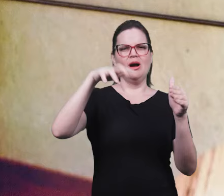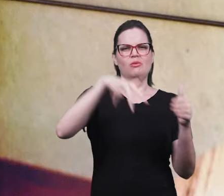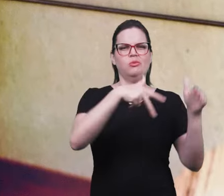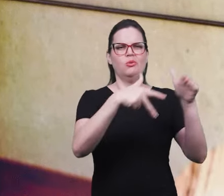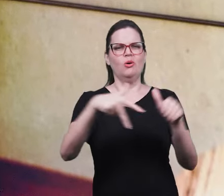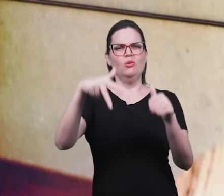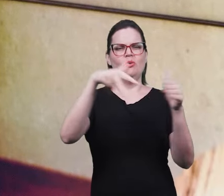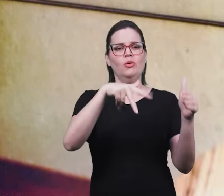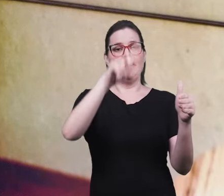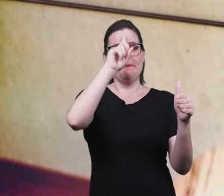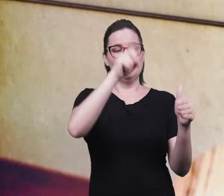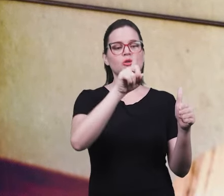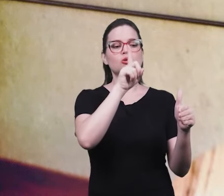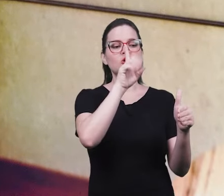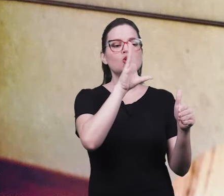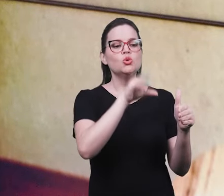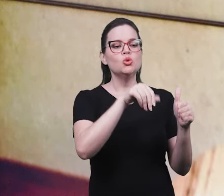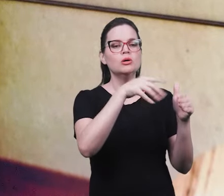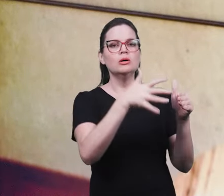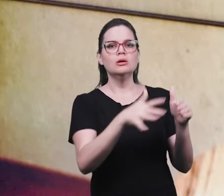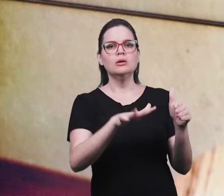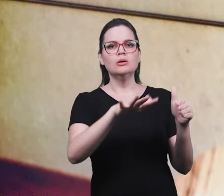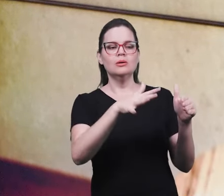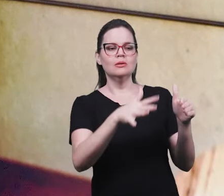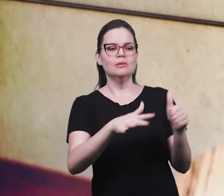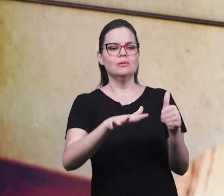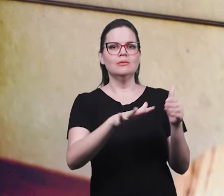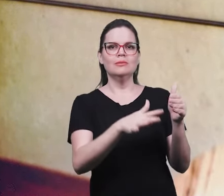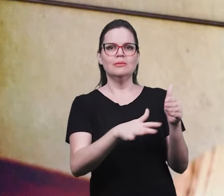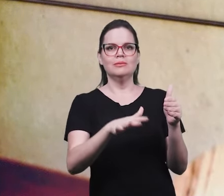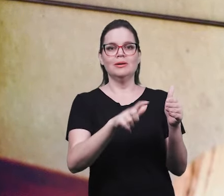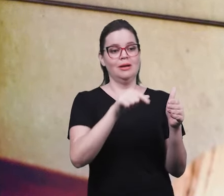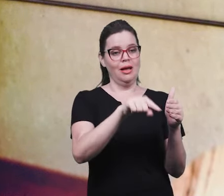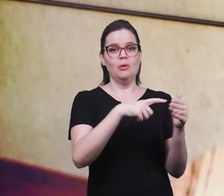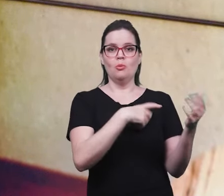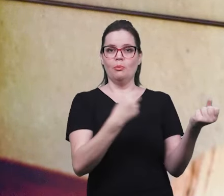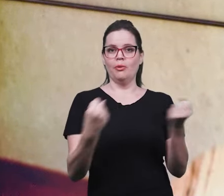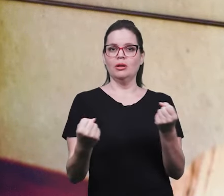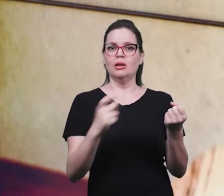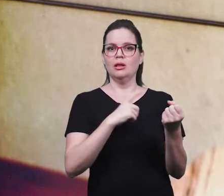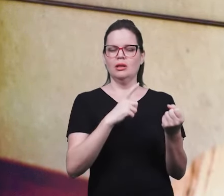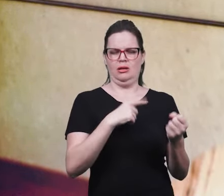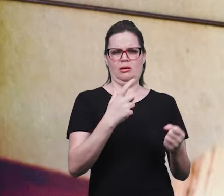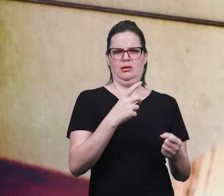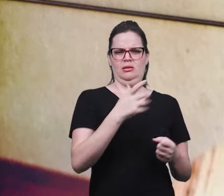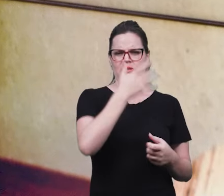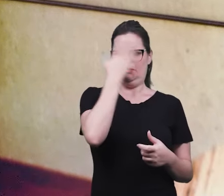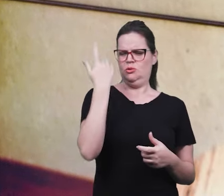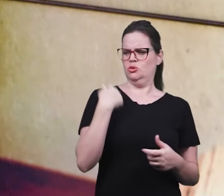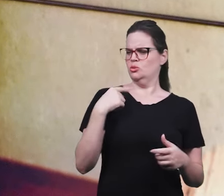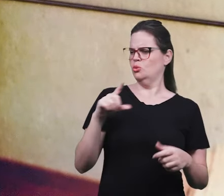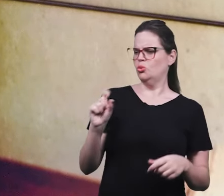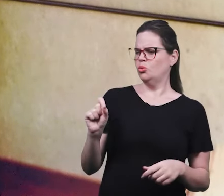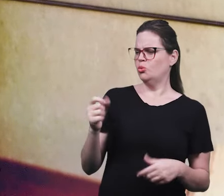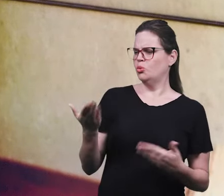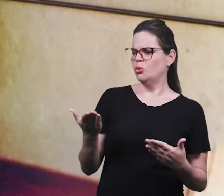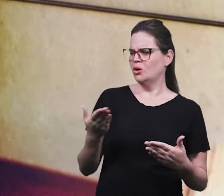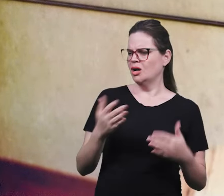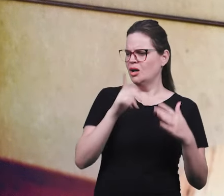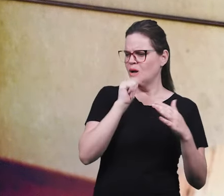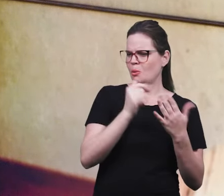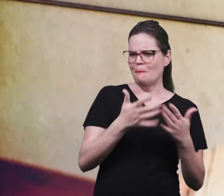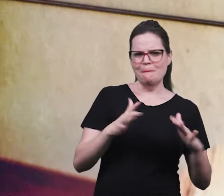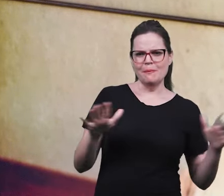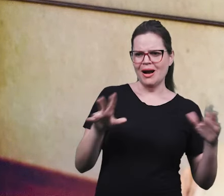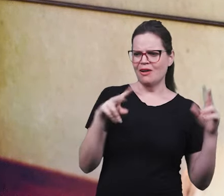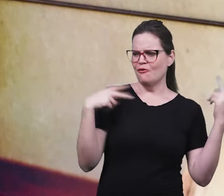até o vento e o mar lhe obedecem. Esse poder, não compreende um poder como esse, né? Que é uma coisa que está fora da ação